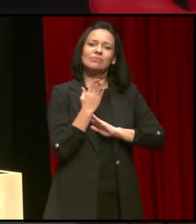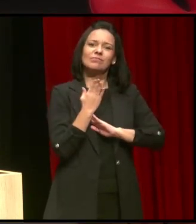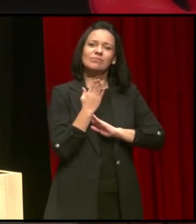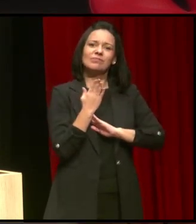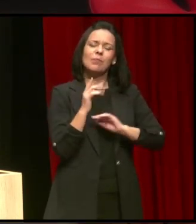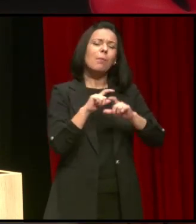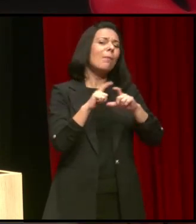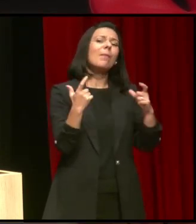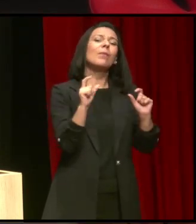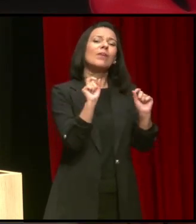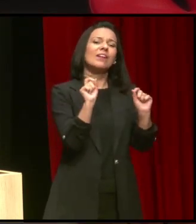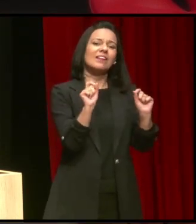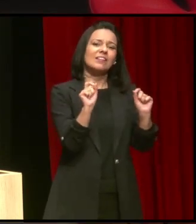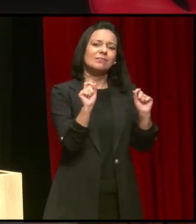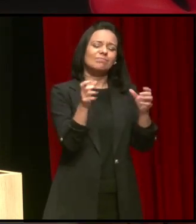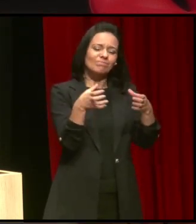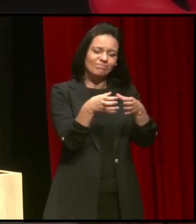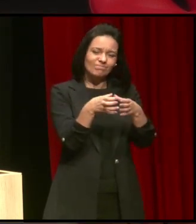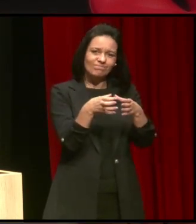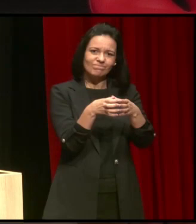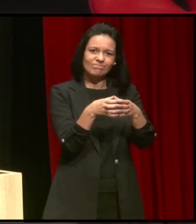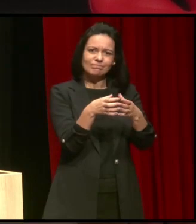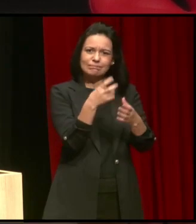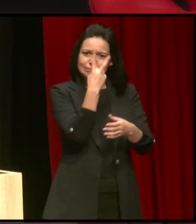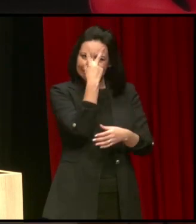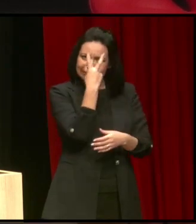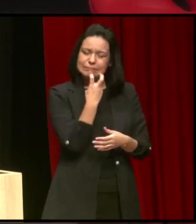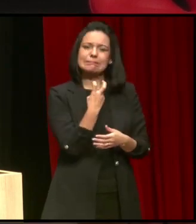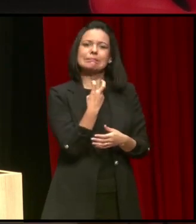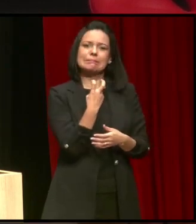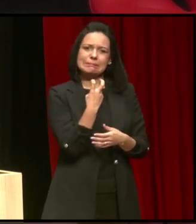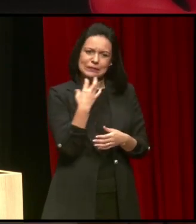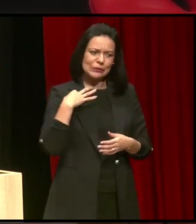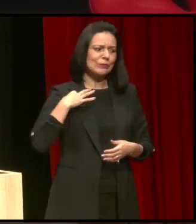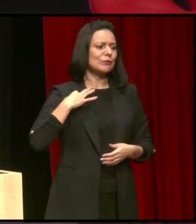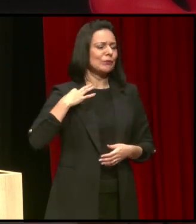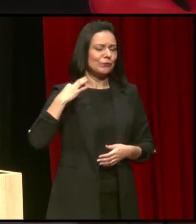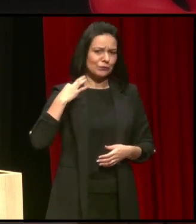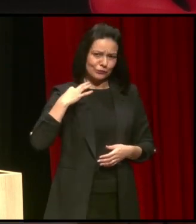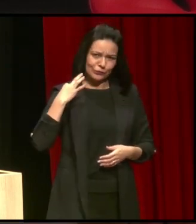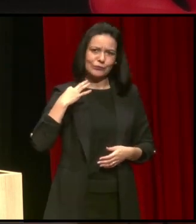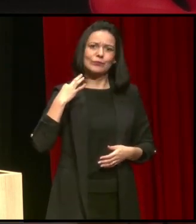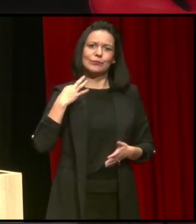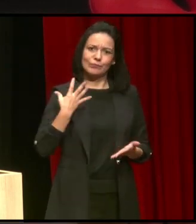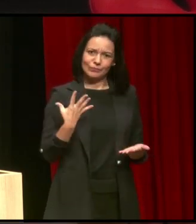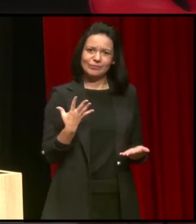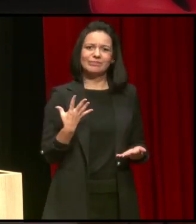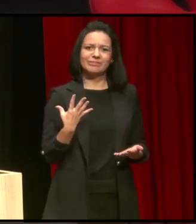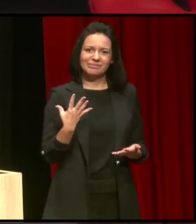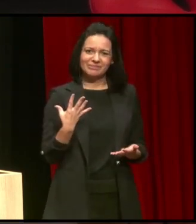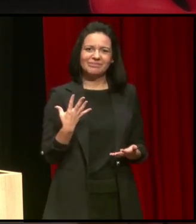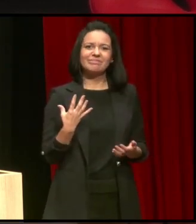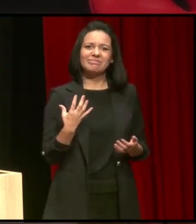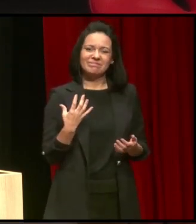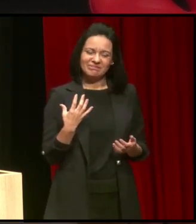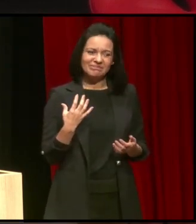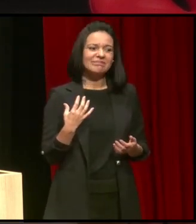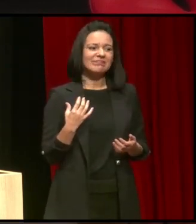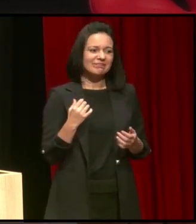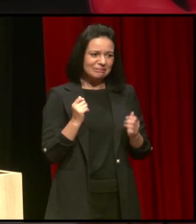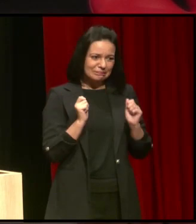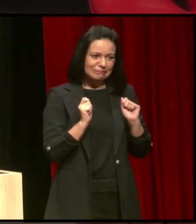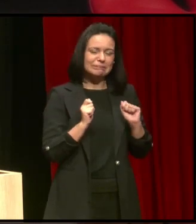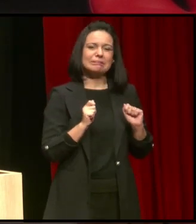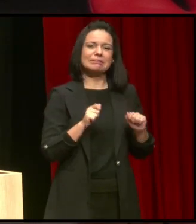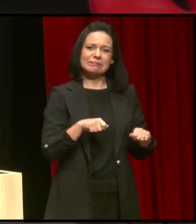nós atendemos. Fazem trabalho voluntário, eles ajudam a fazer trabalho voluntariamente do dia a